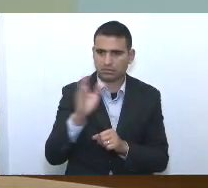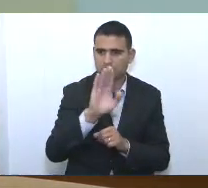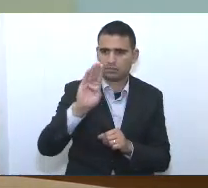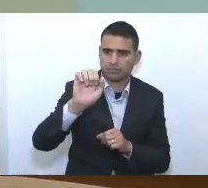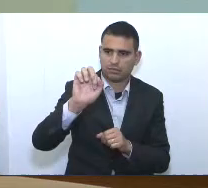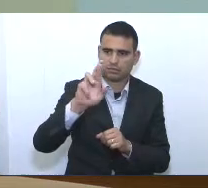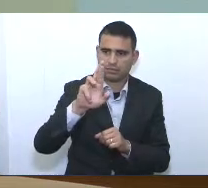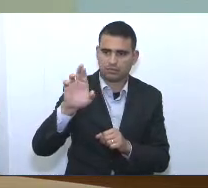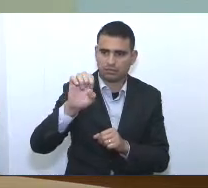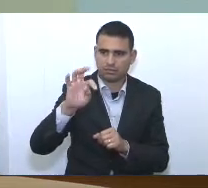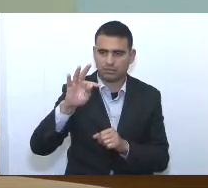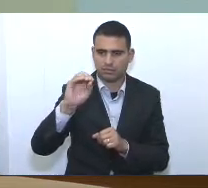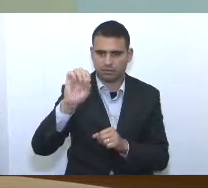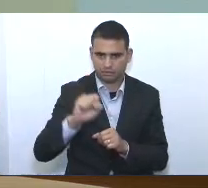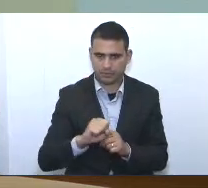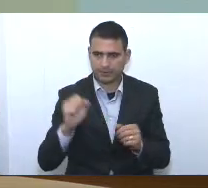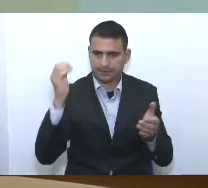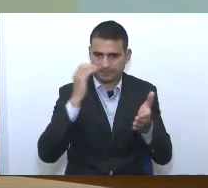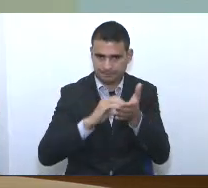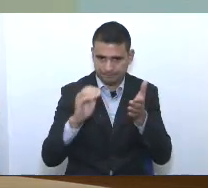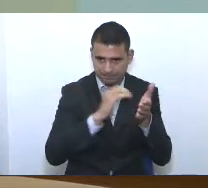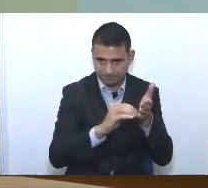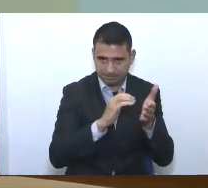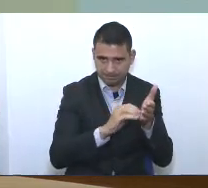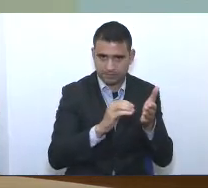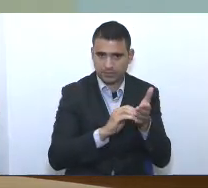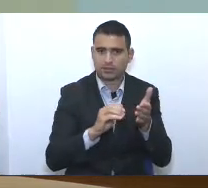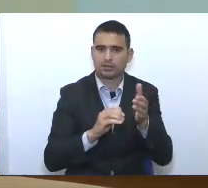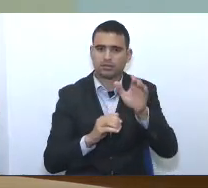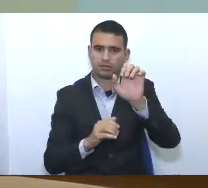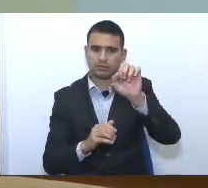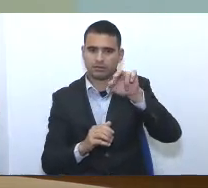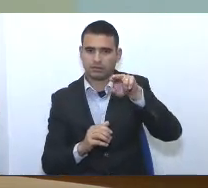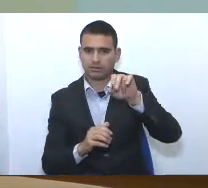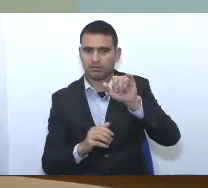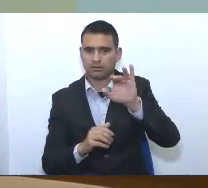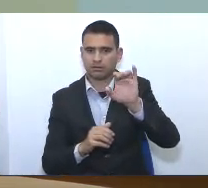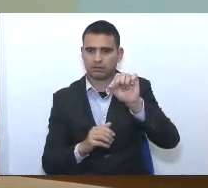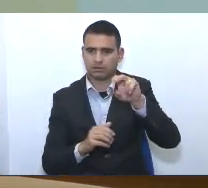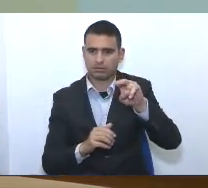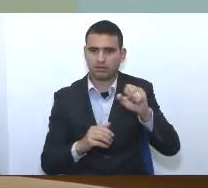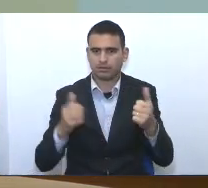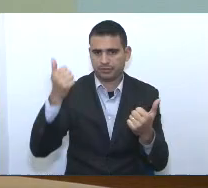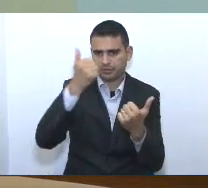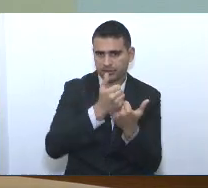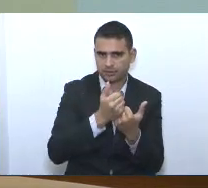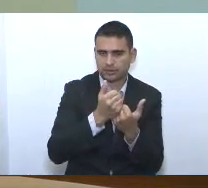secretário adjunto, doutor Carniti, doutor André,